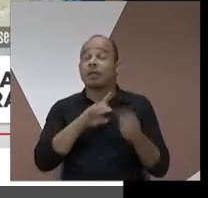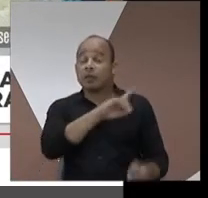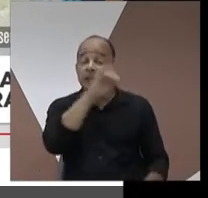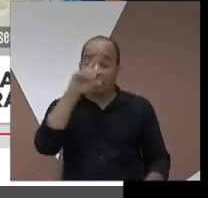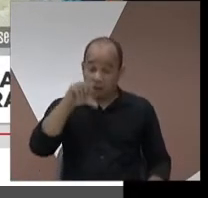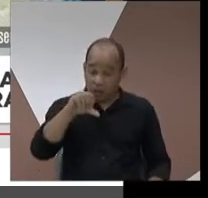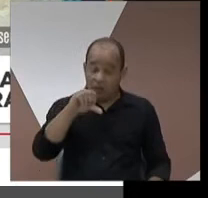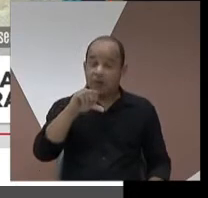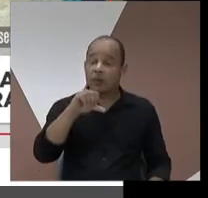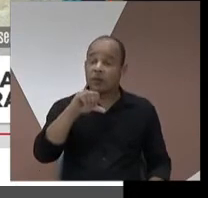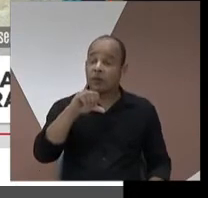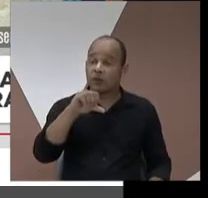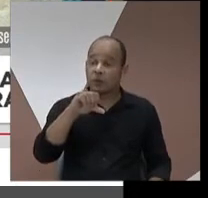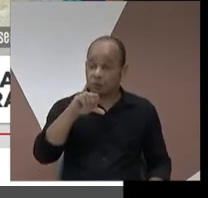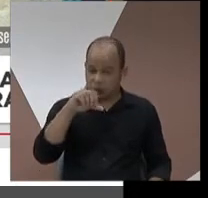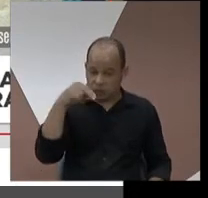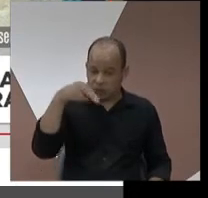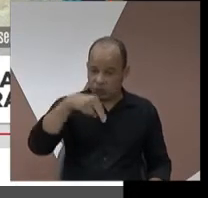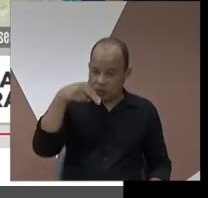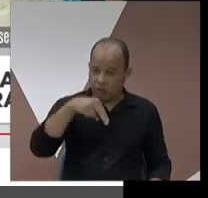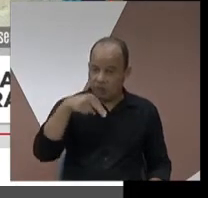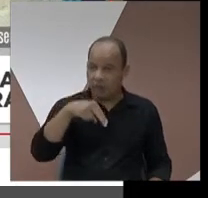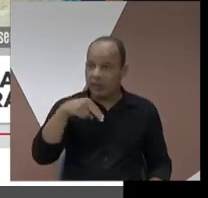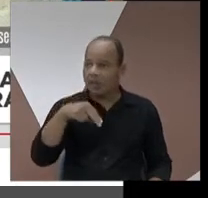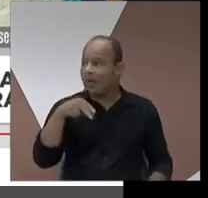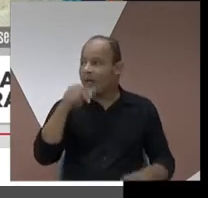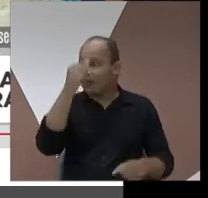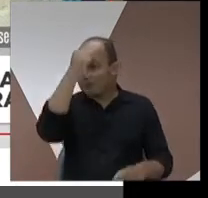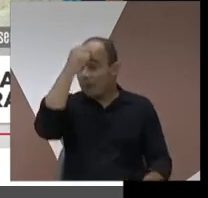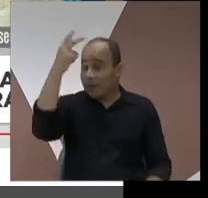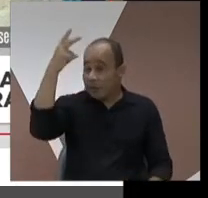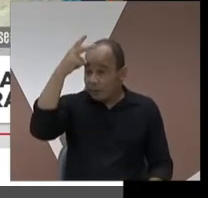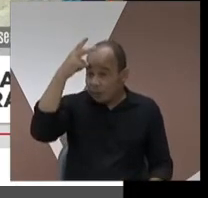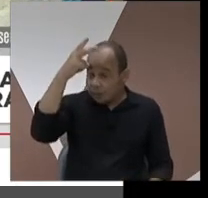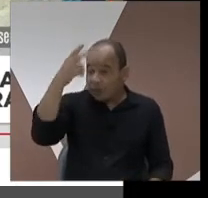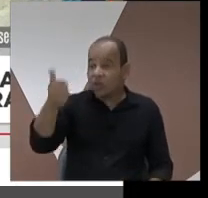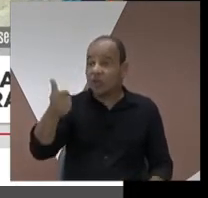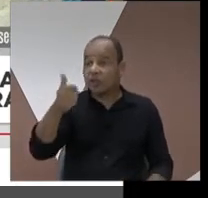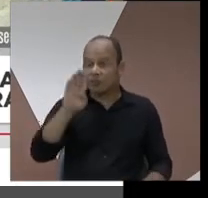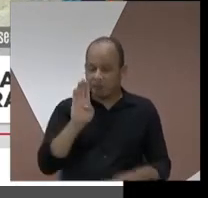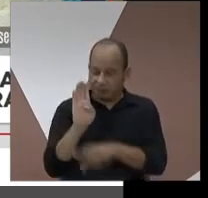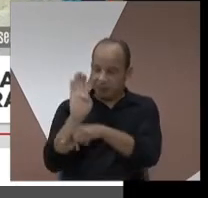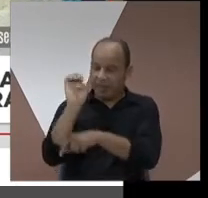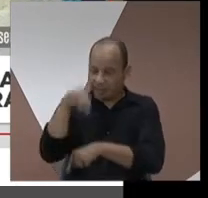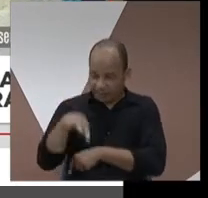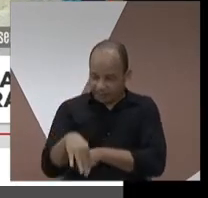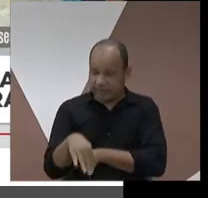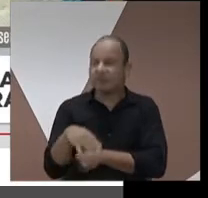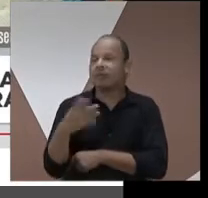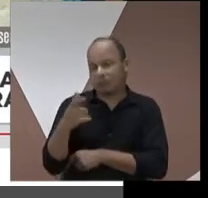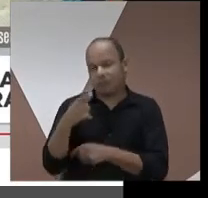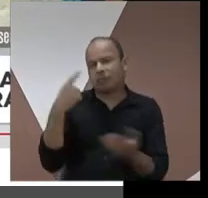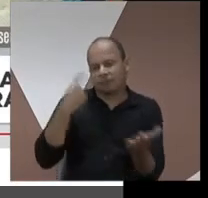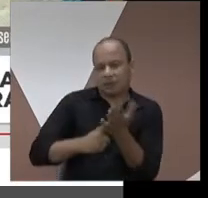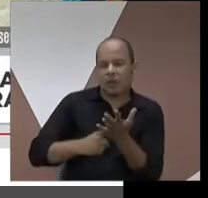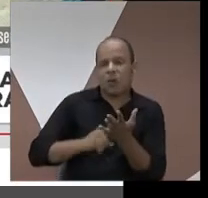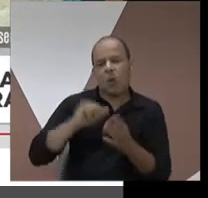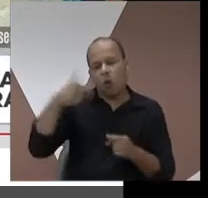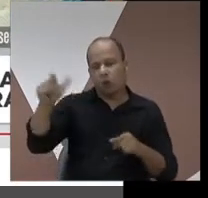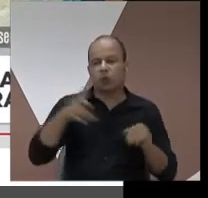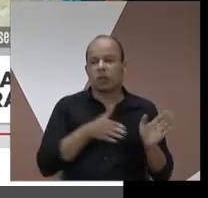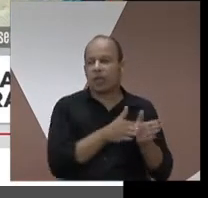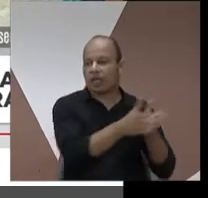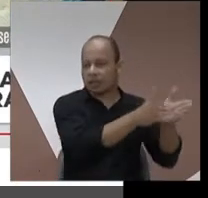então, nós recebemos da Prefeitura de Betim este novo traçado, né? E é este novo traçado, que eu vou mostrar